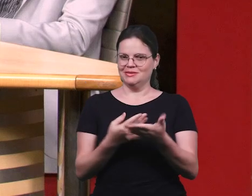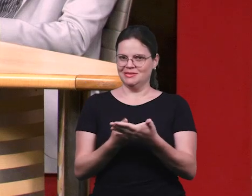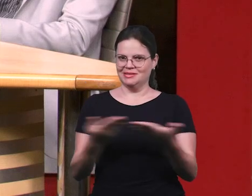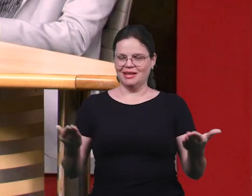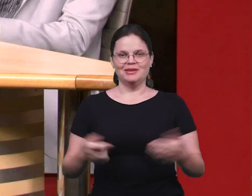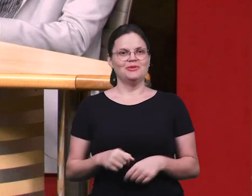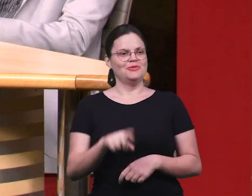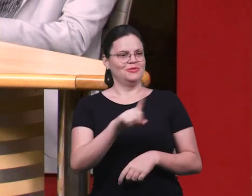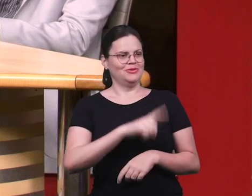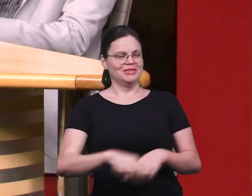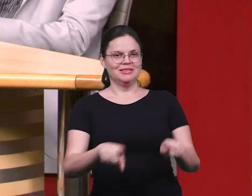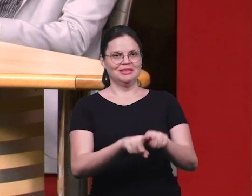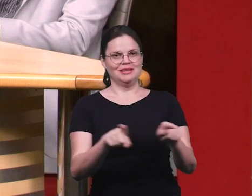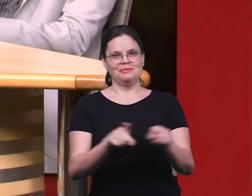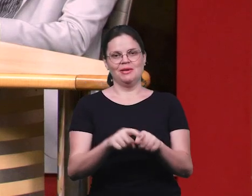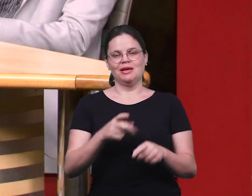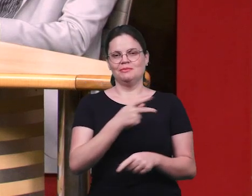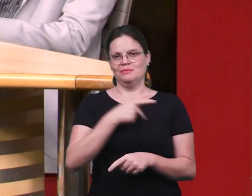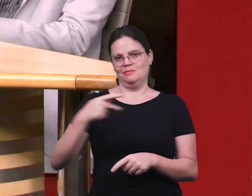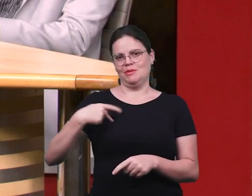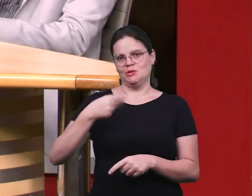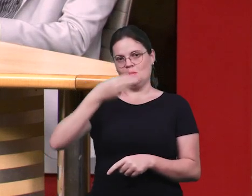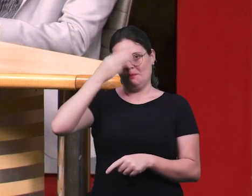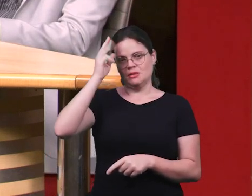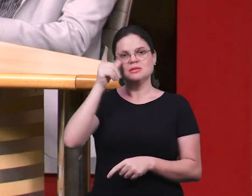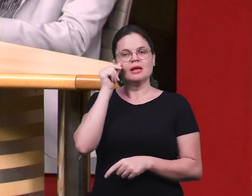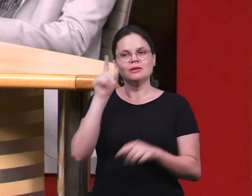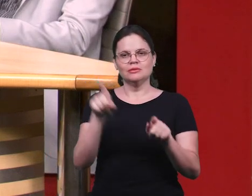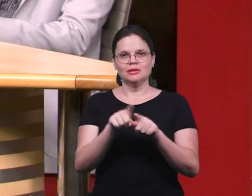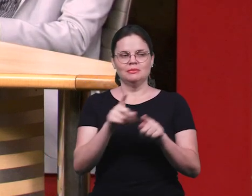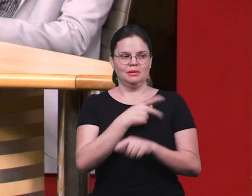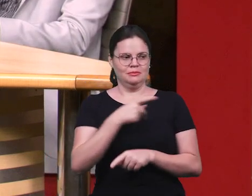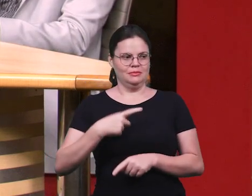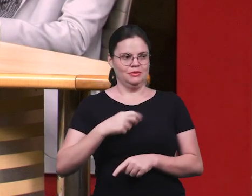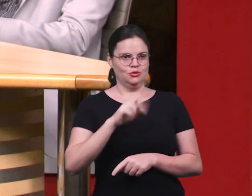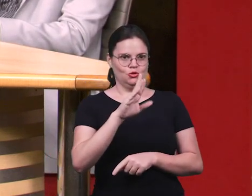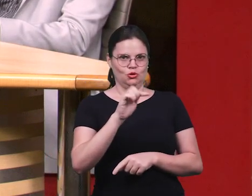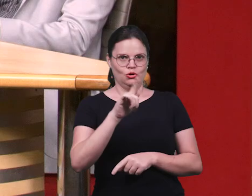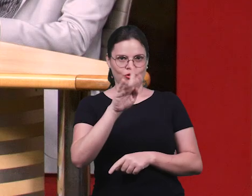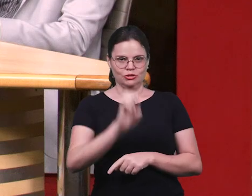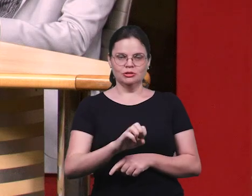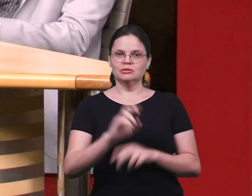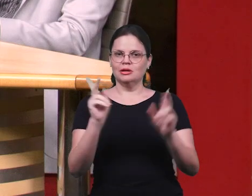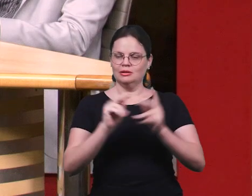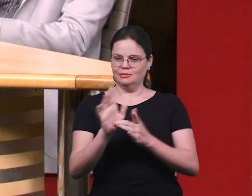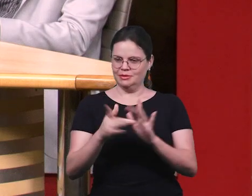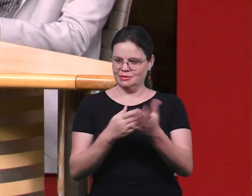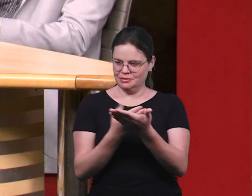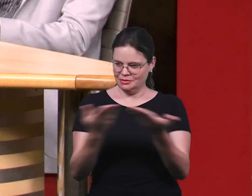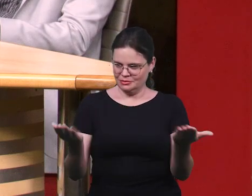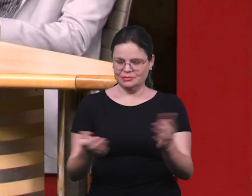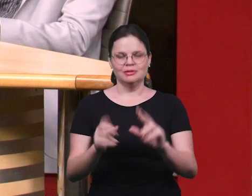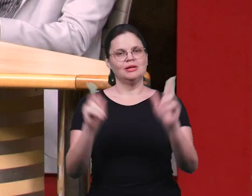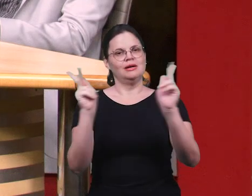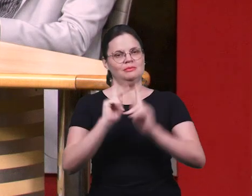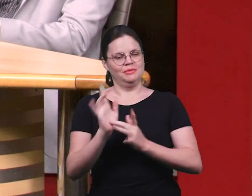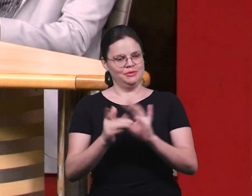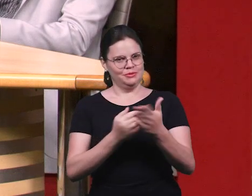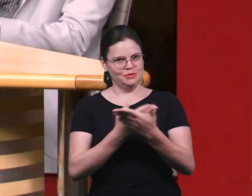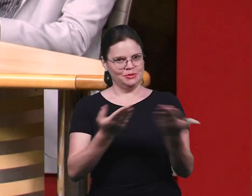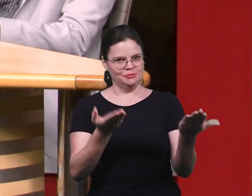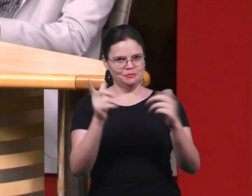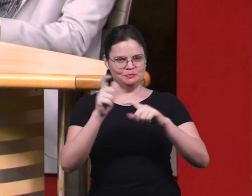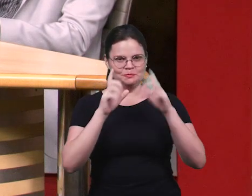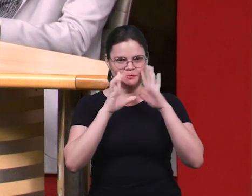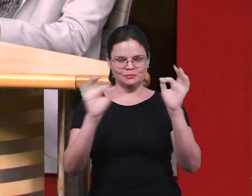pastor Roger, a todos aqueles que nos assistem. Pastor Roger, a paz do Senhor. Pastor Marcelo, pastor Guilherme e a